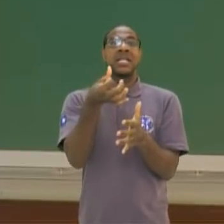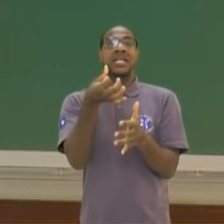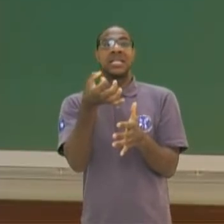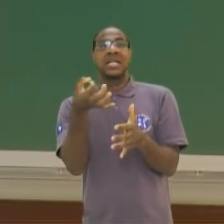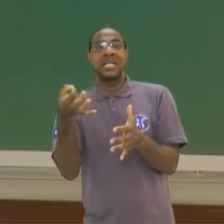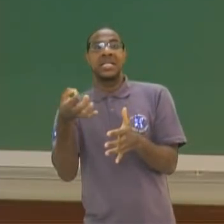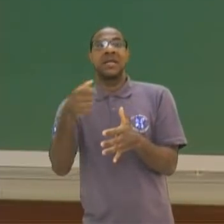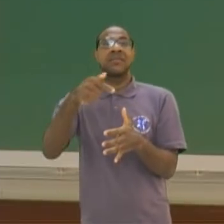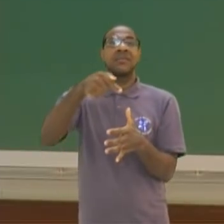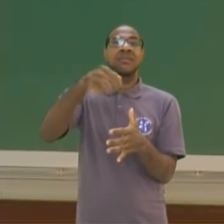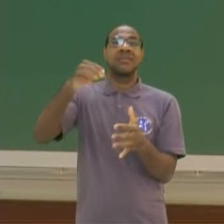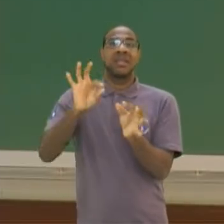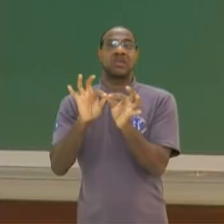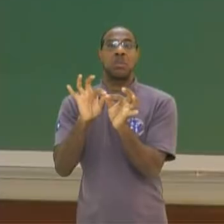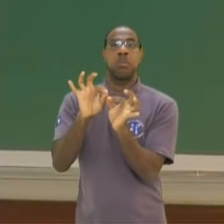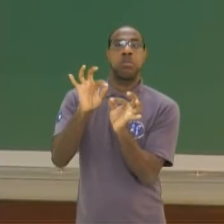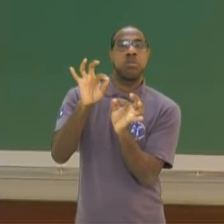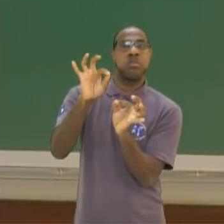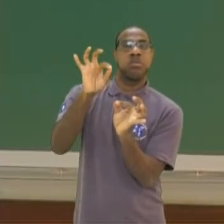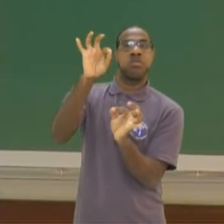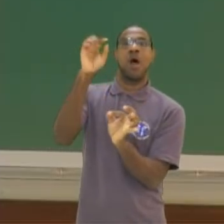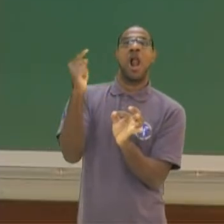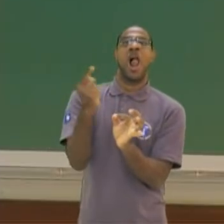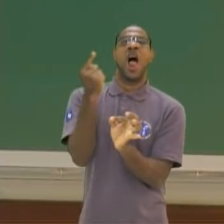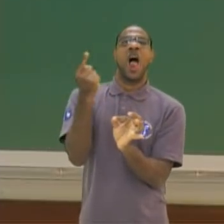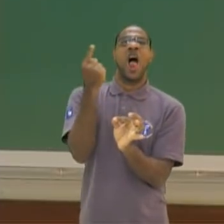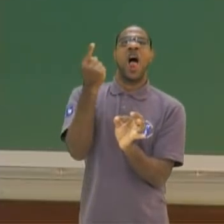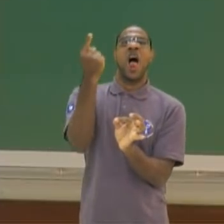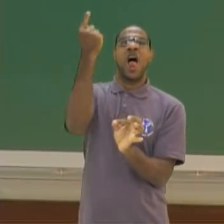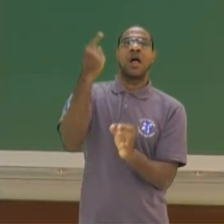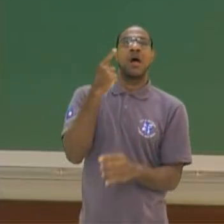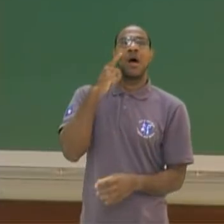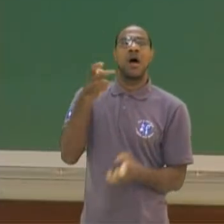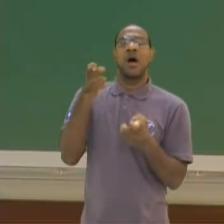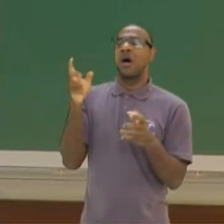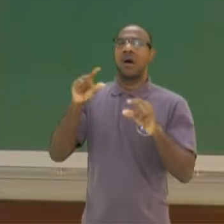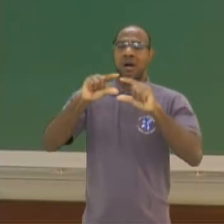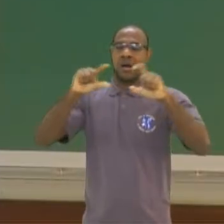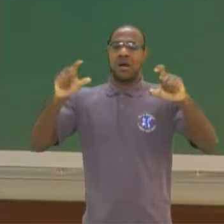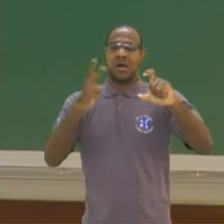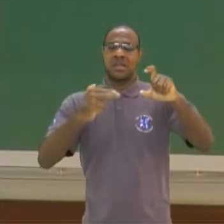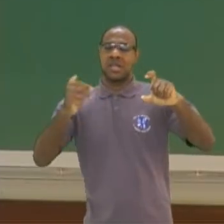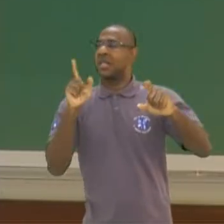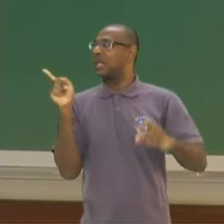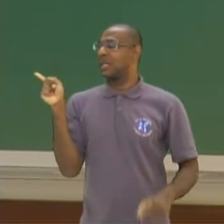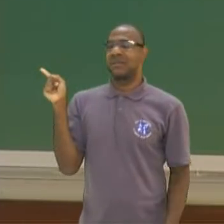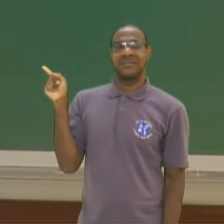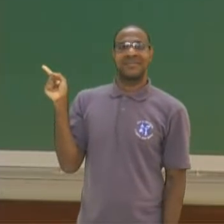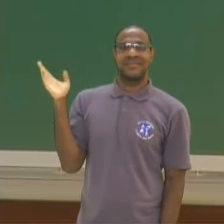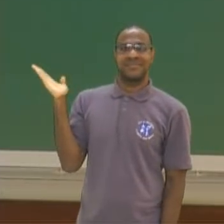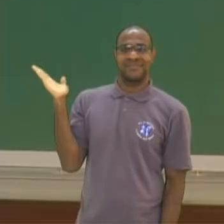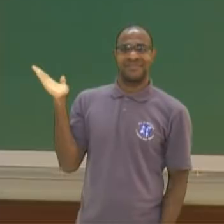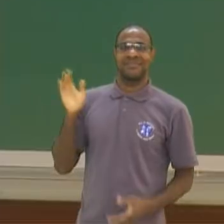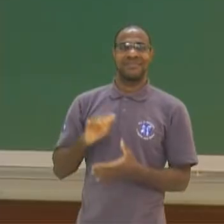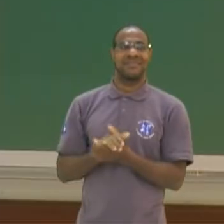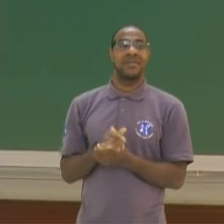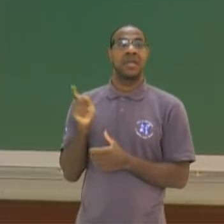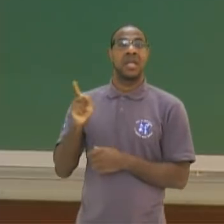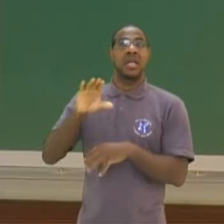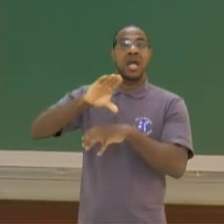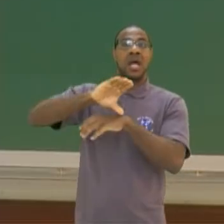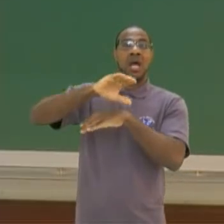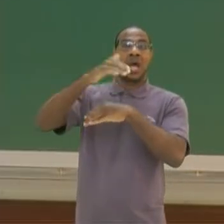do tamanho da extensão dessa camada. E vocês perceberam que tem uns desenhos, umas imagens. Então, esta